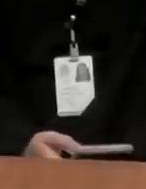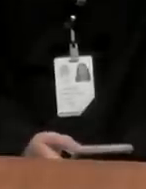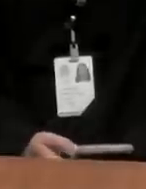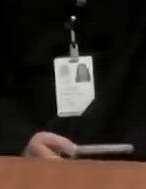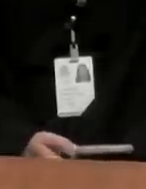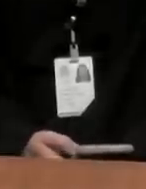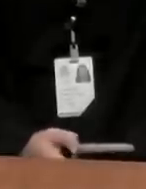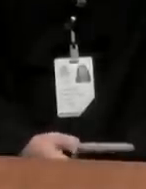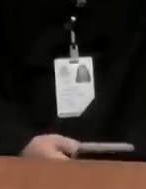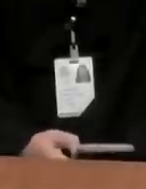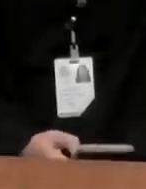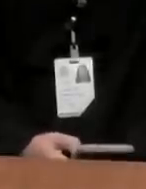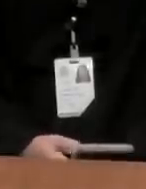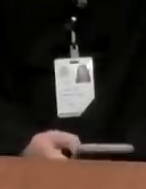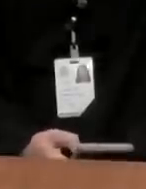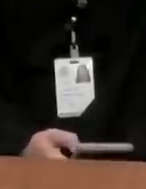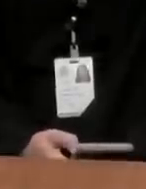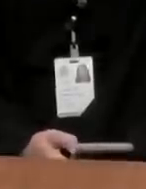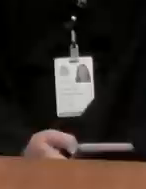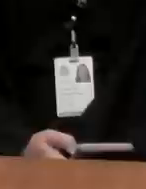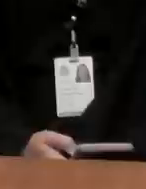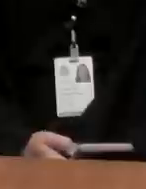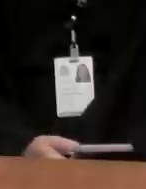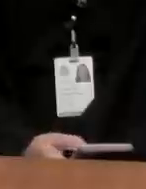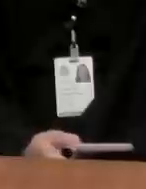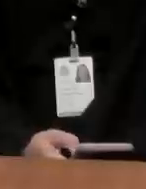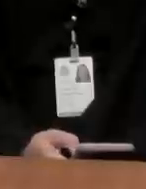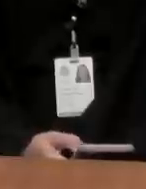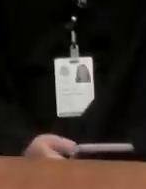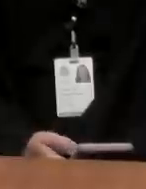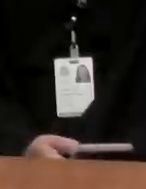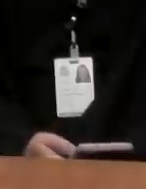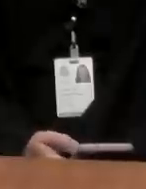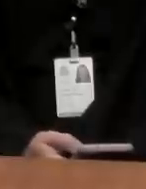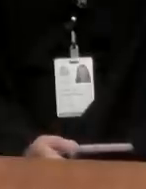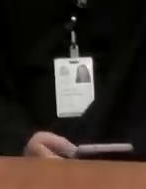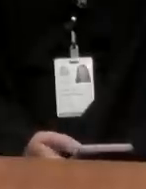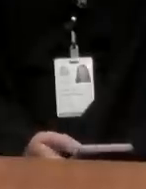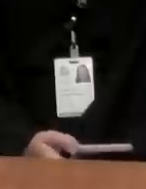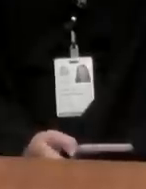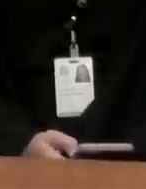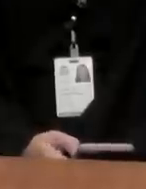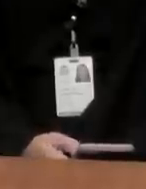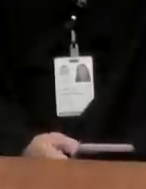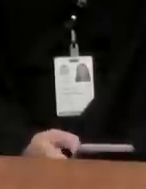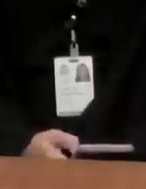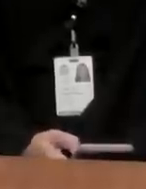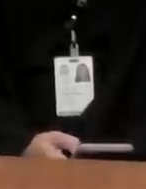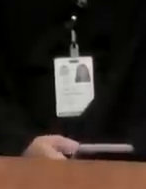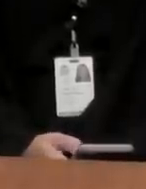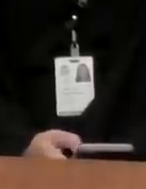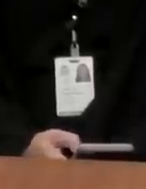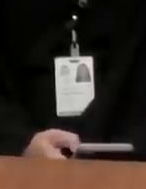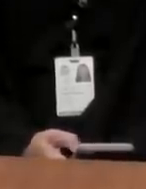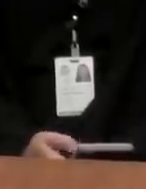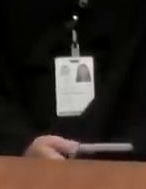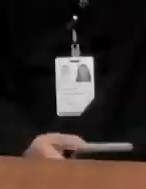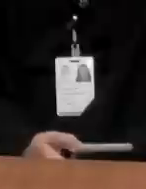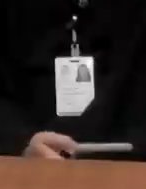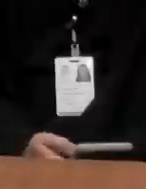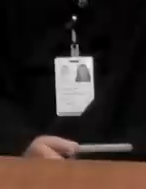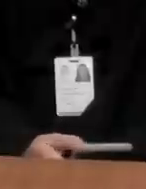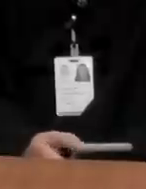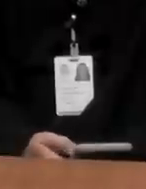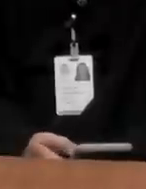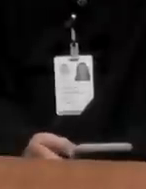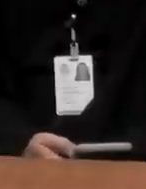a atendi o Valentim você foi recebido na sexta-feira pelo Cabral né E hoje já e hoje